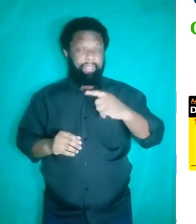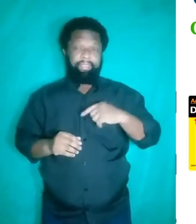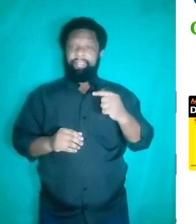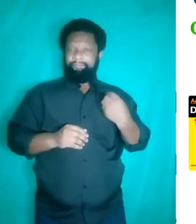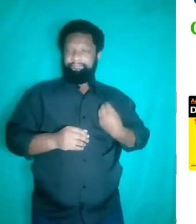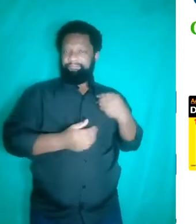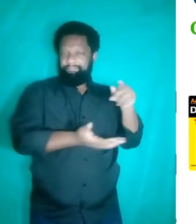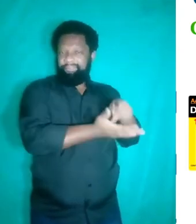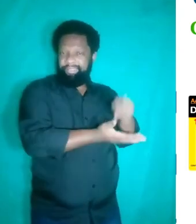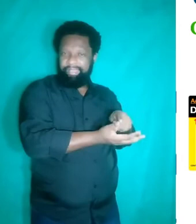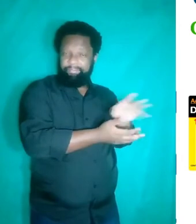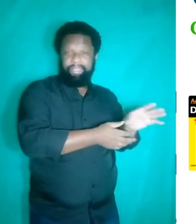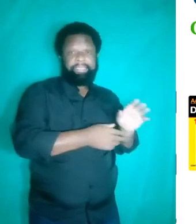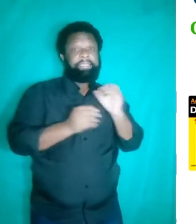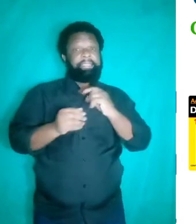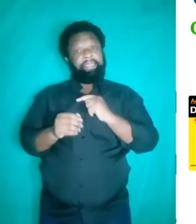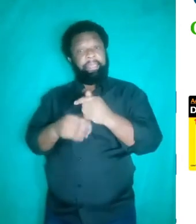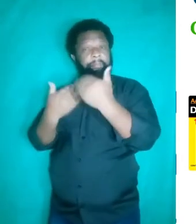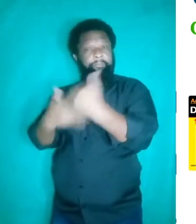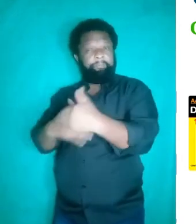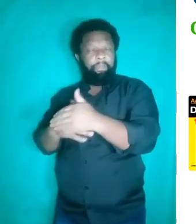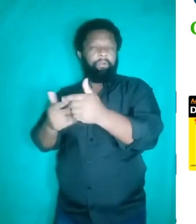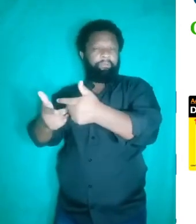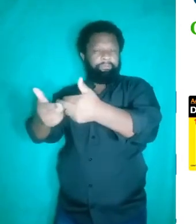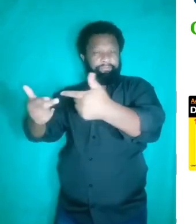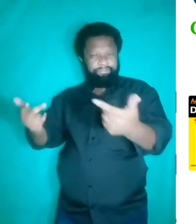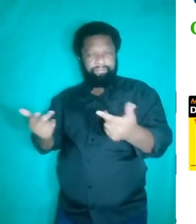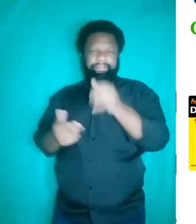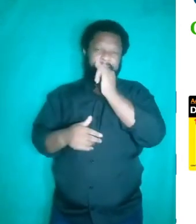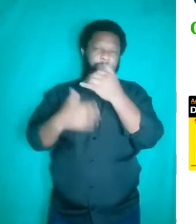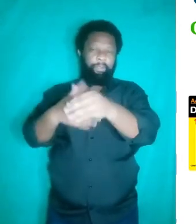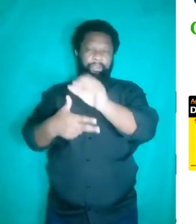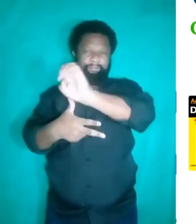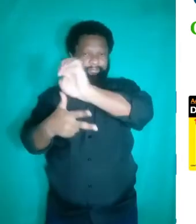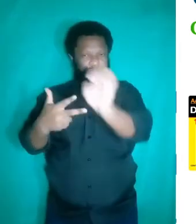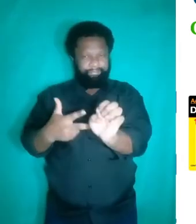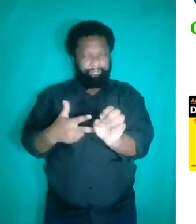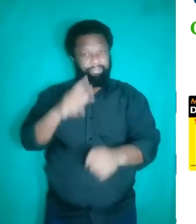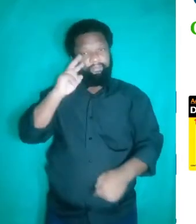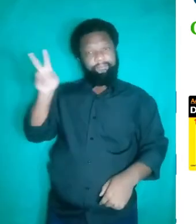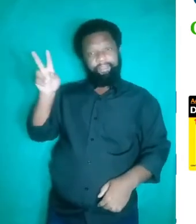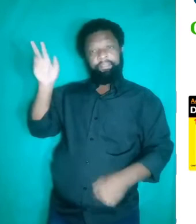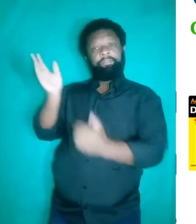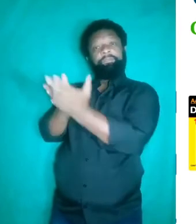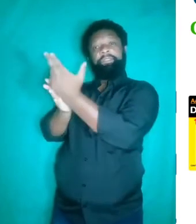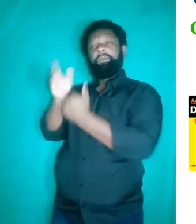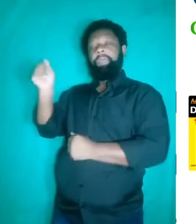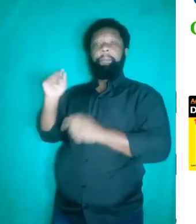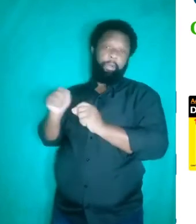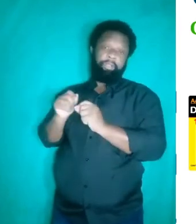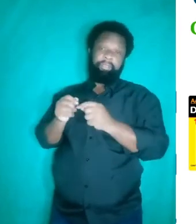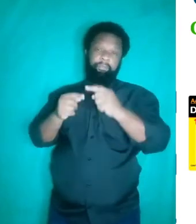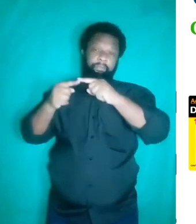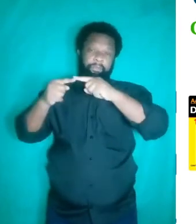real, mostrei como que eles são na vida real, mas não mostrei como eles aparecem num circuito, que é o que é cobrado pra gente no Enem. Aqui, ó, a resistência pode